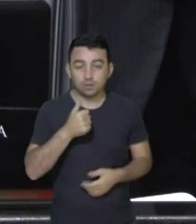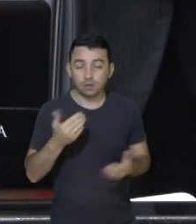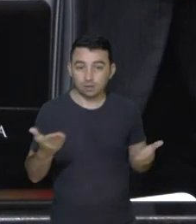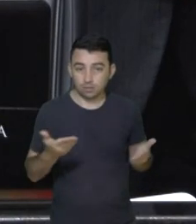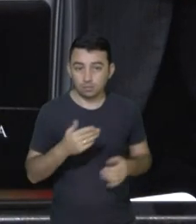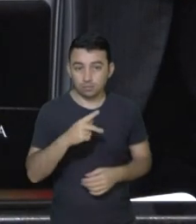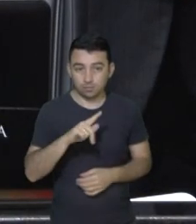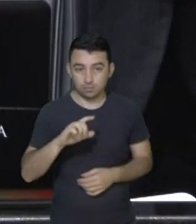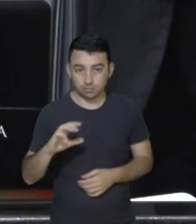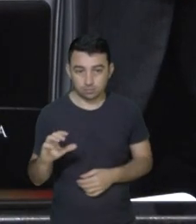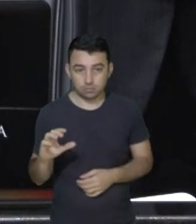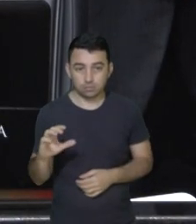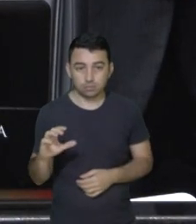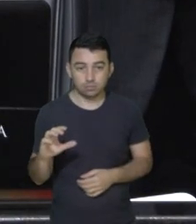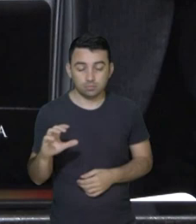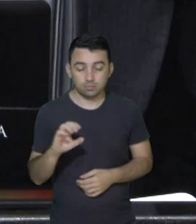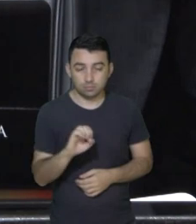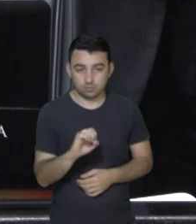PLC